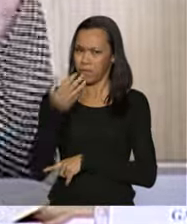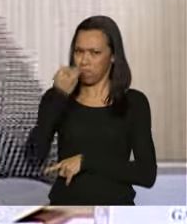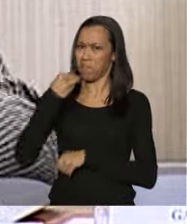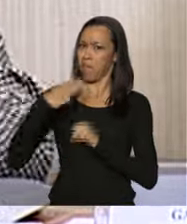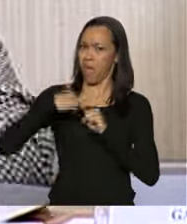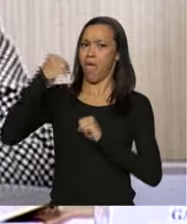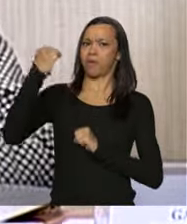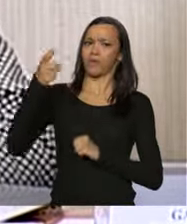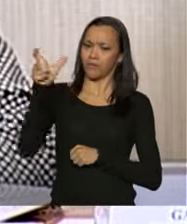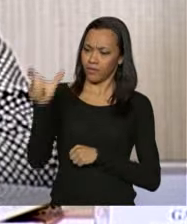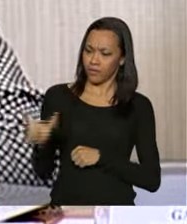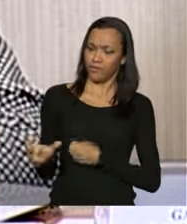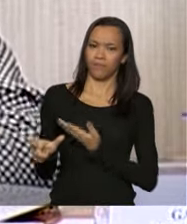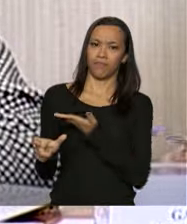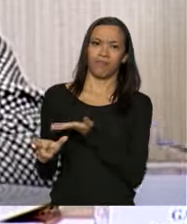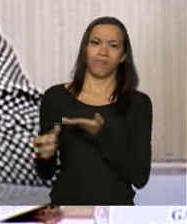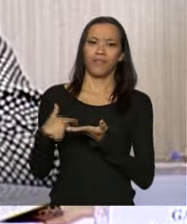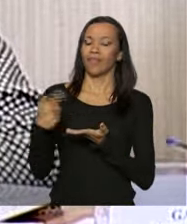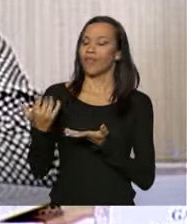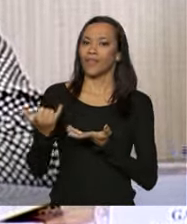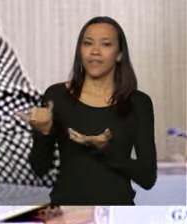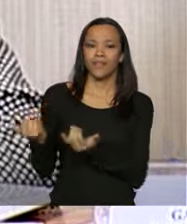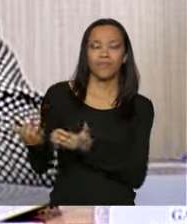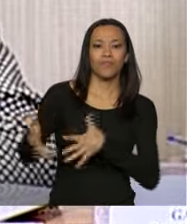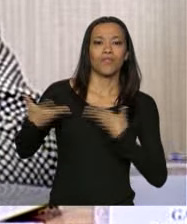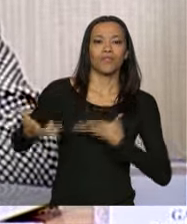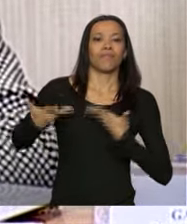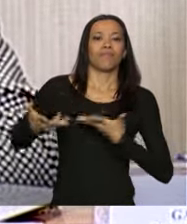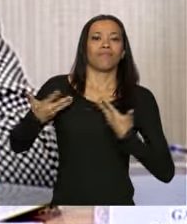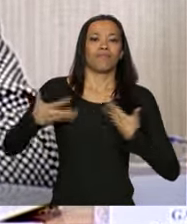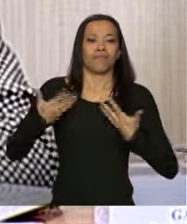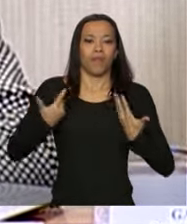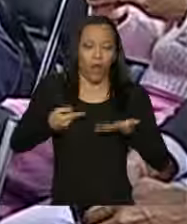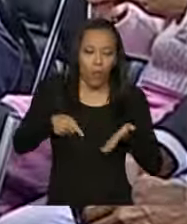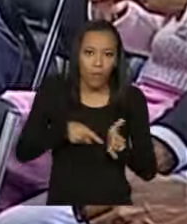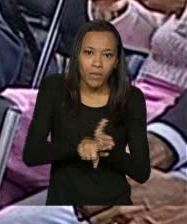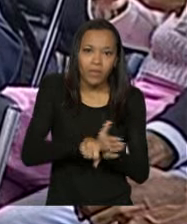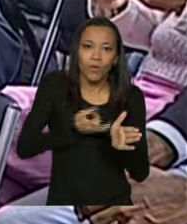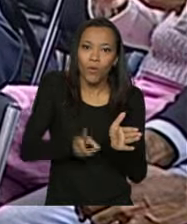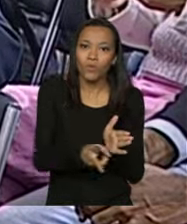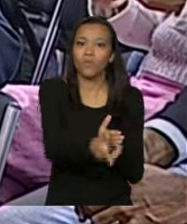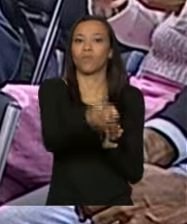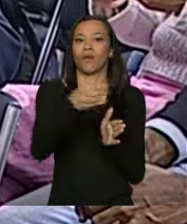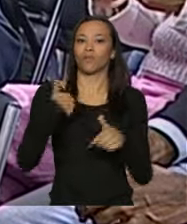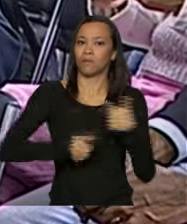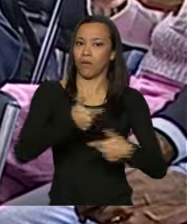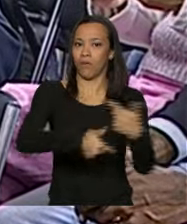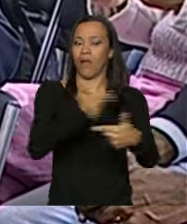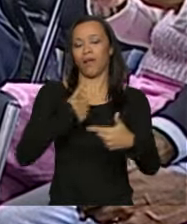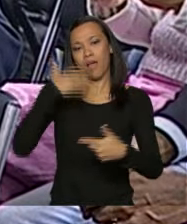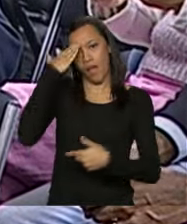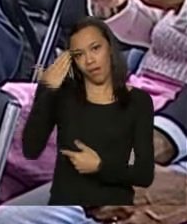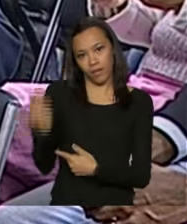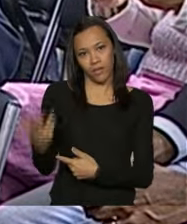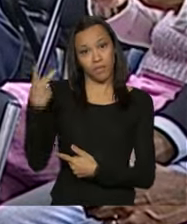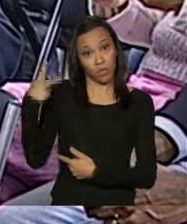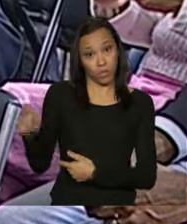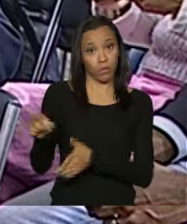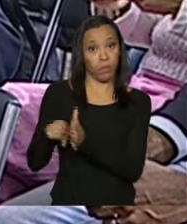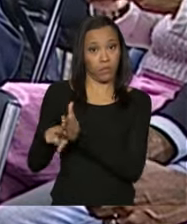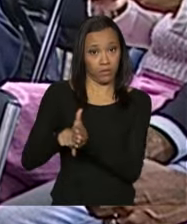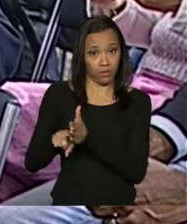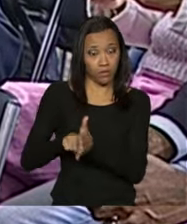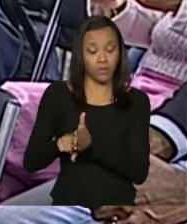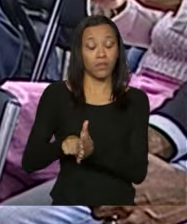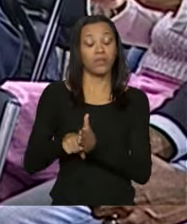e também nossa eterna fonte de inspiração. Queria agradecer muito ao professor Júlio a oportunidade desse estudo